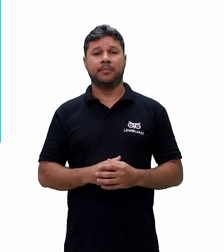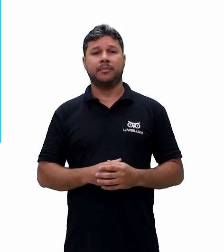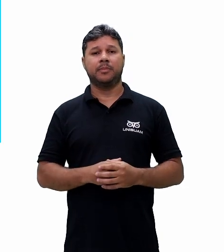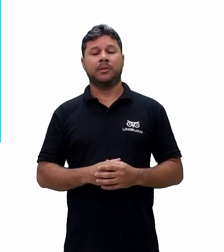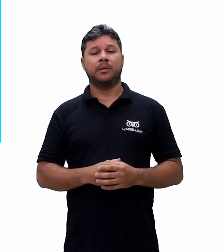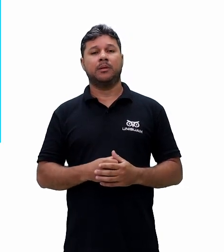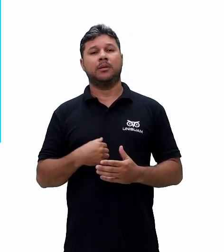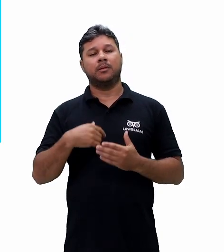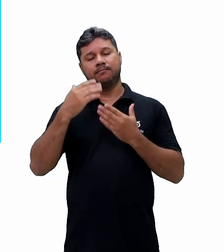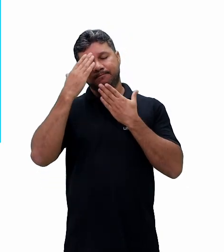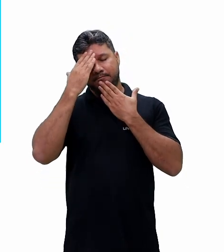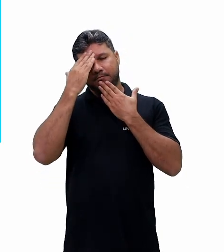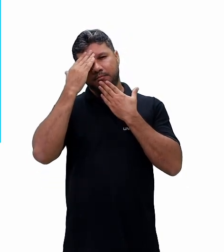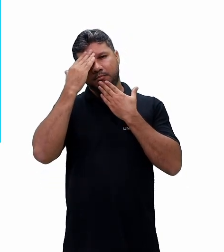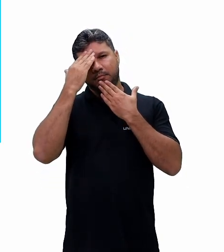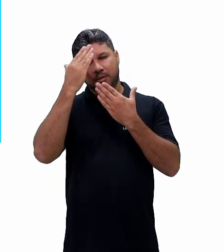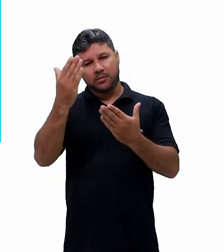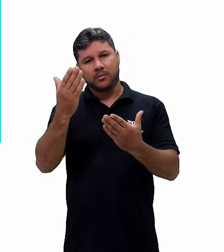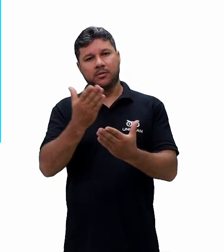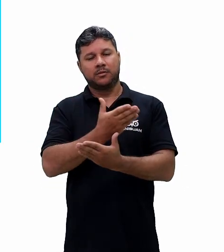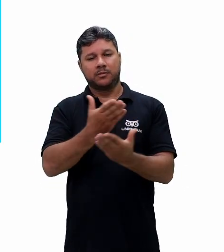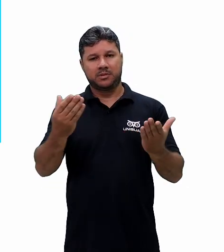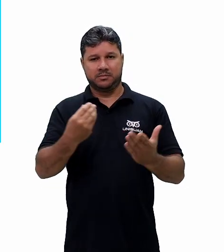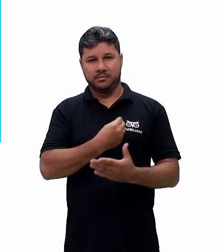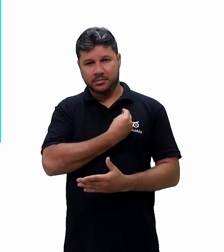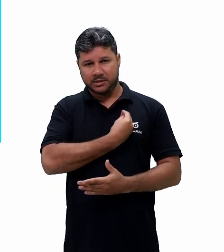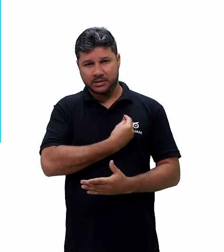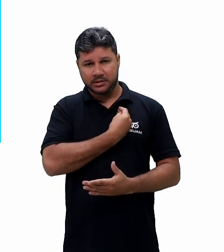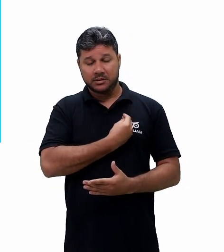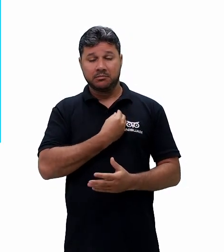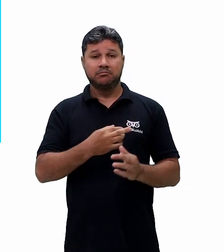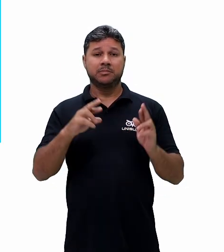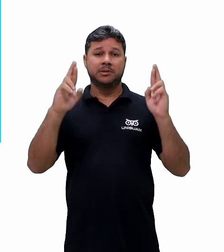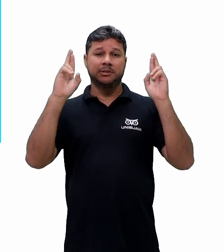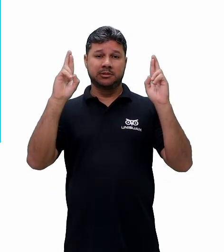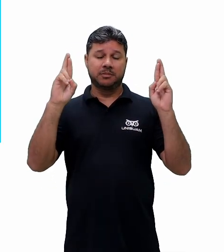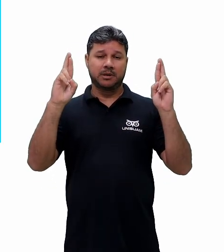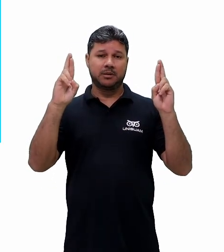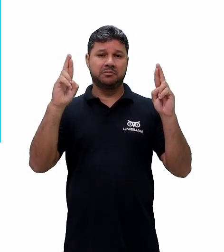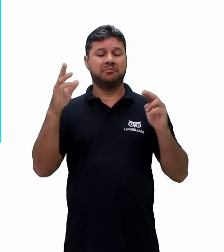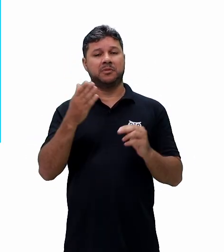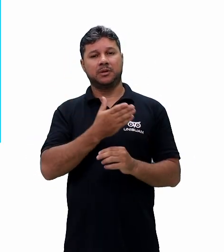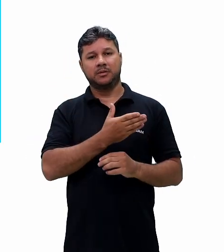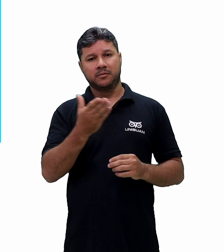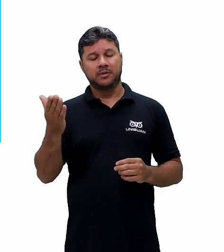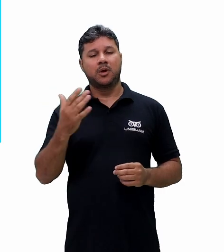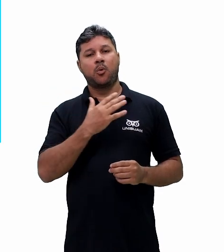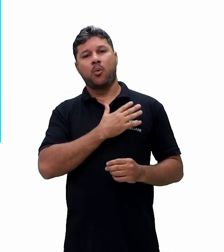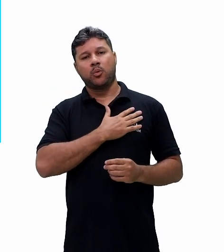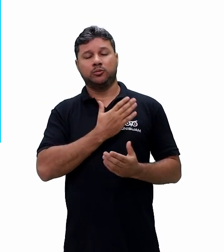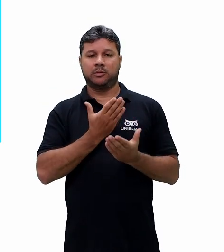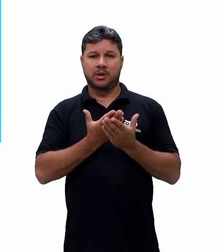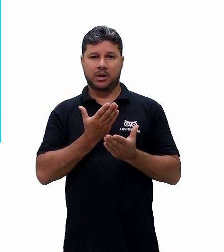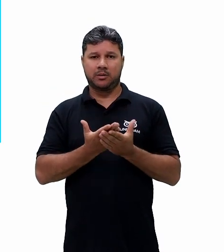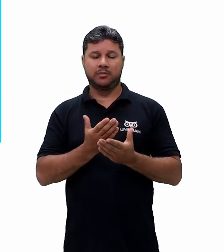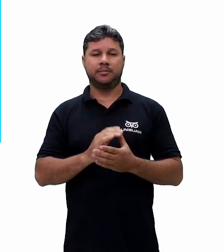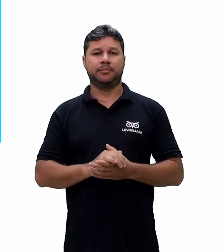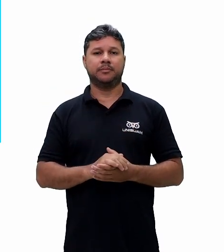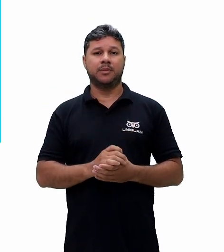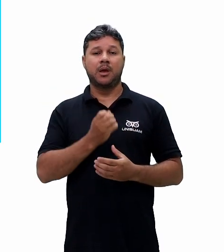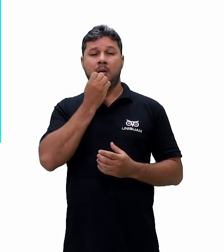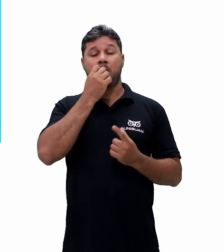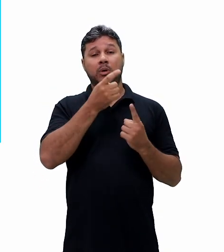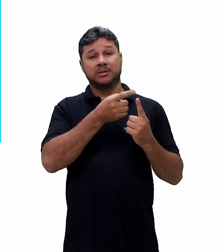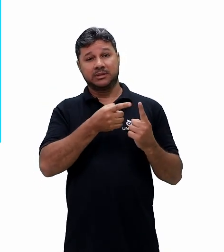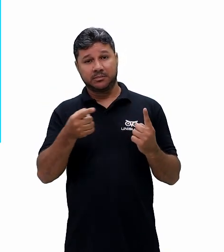considerações finais, meu muito obrigado pela presença de todos e espero que todos tenham